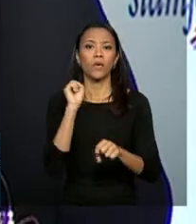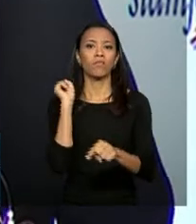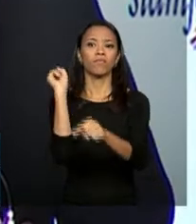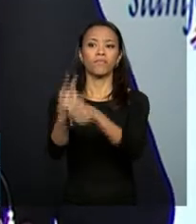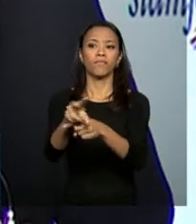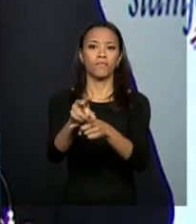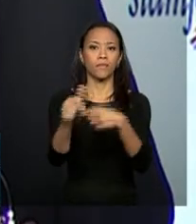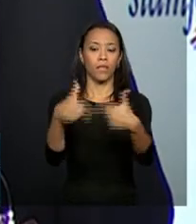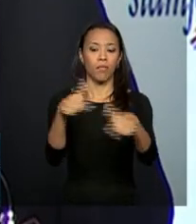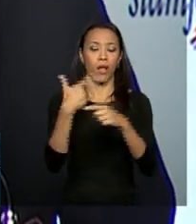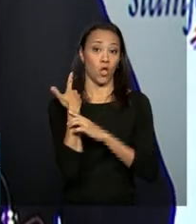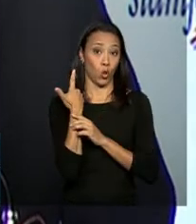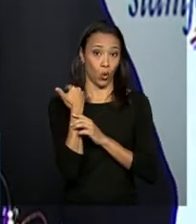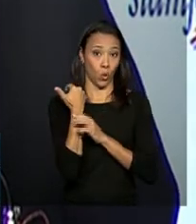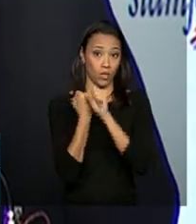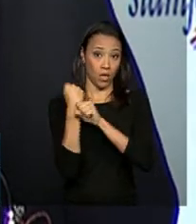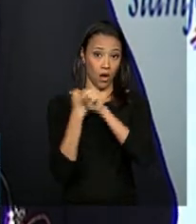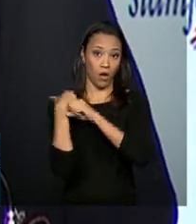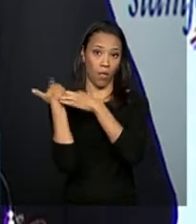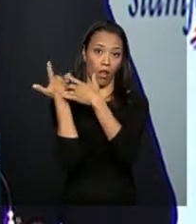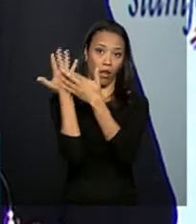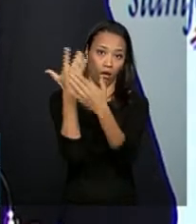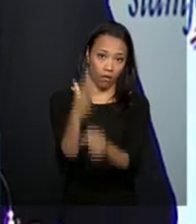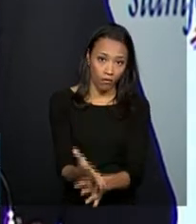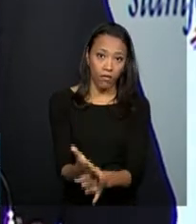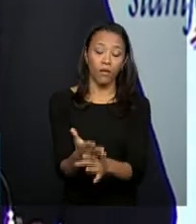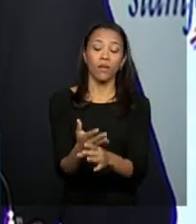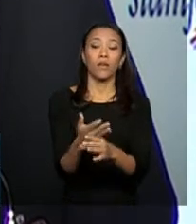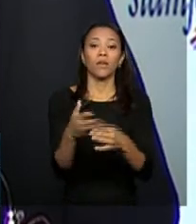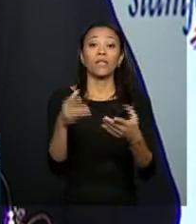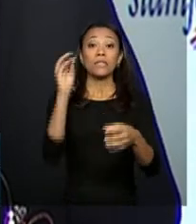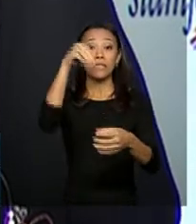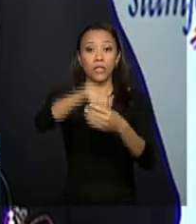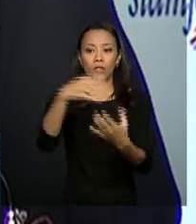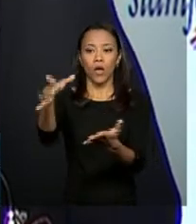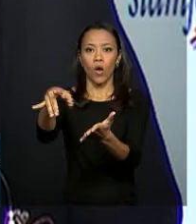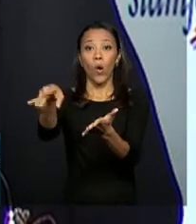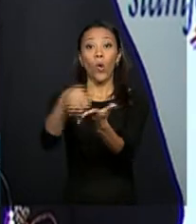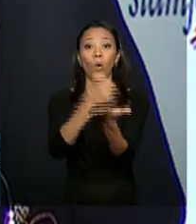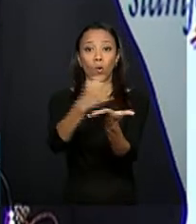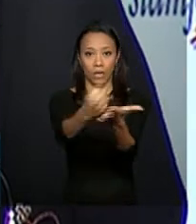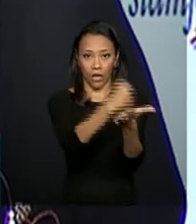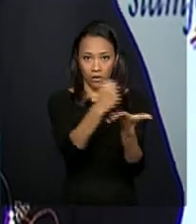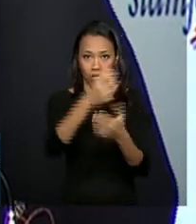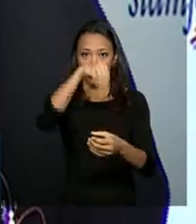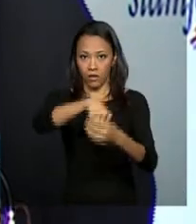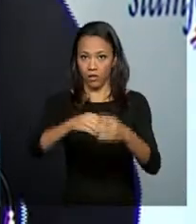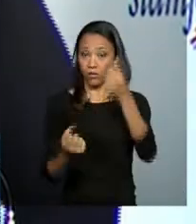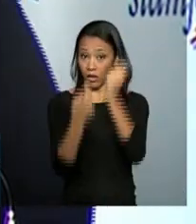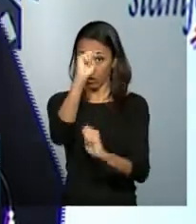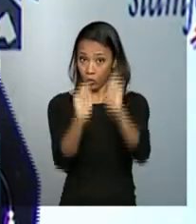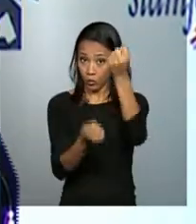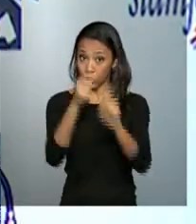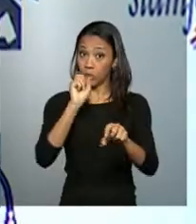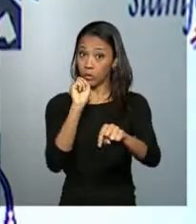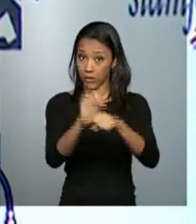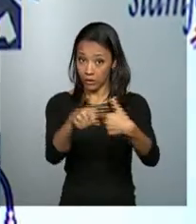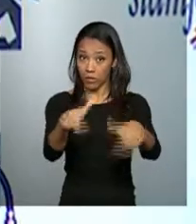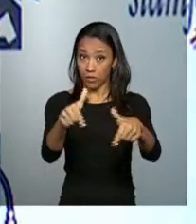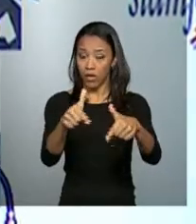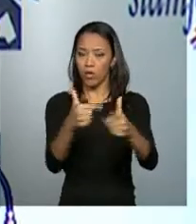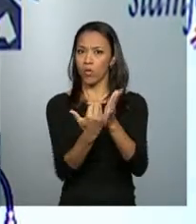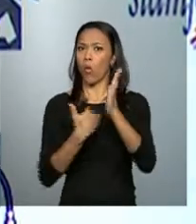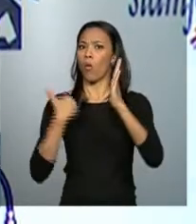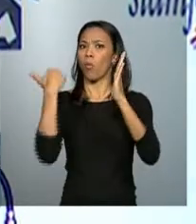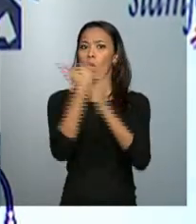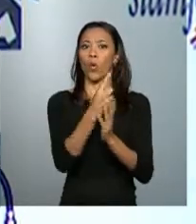Nos últimos 12 anos, o emprego formal na indústria da construção mais que dobrou, passando de